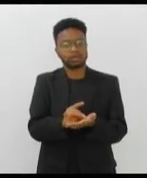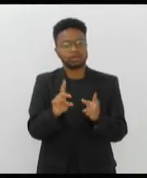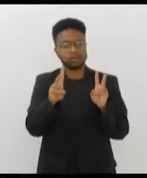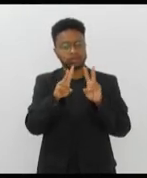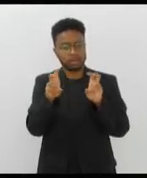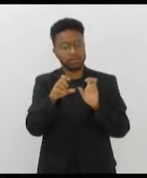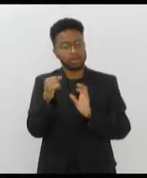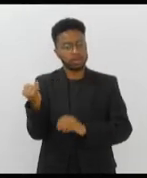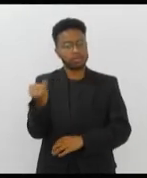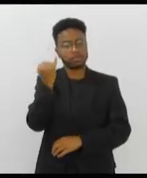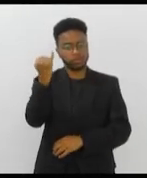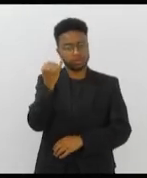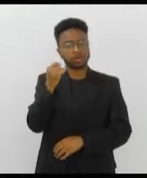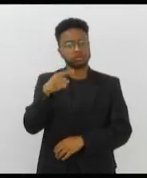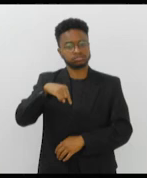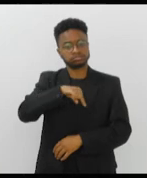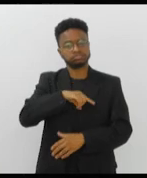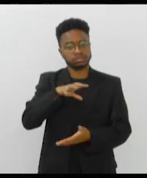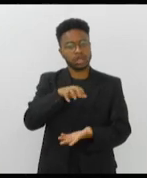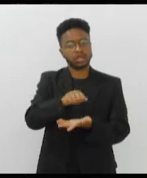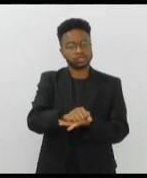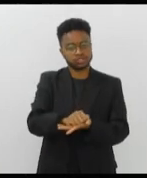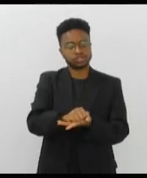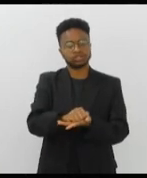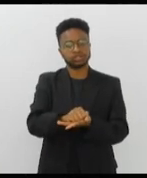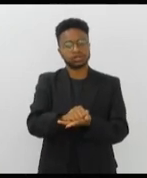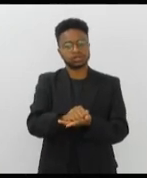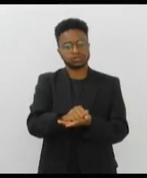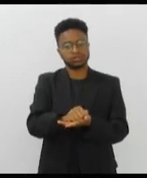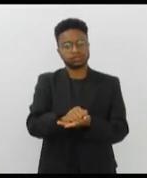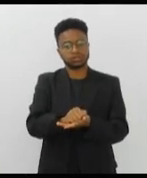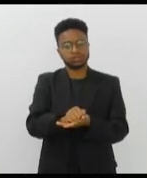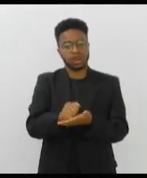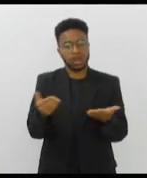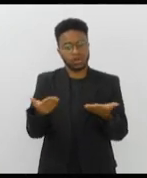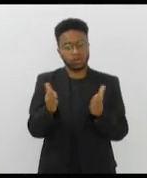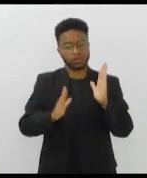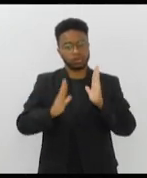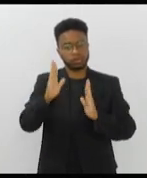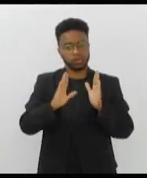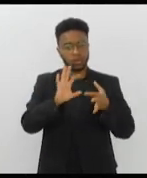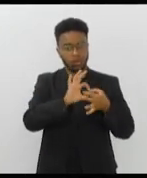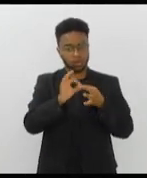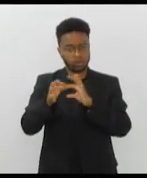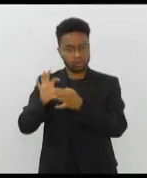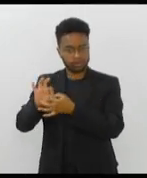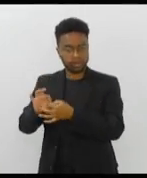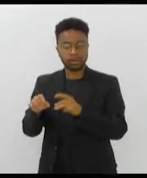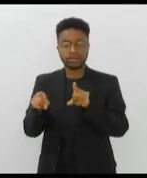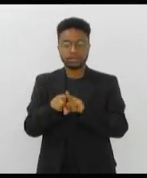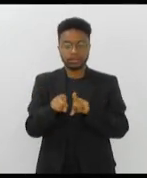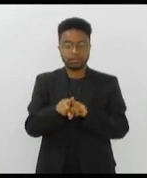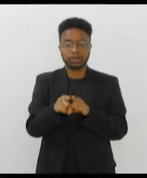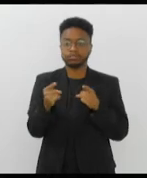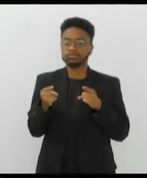importante de registro dessa Olimpíada. E, ao mesmo tempo,